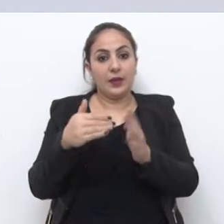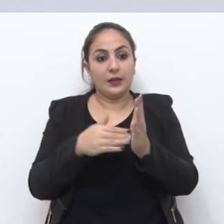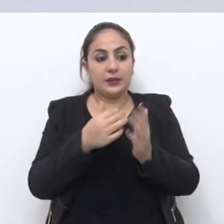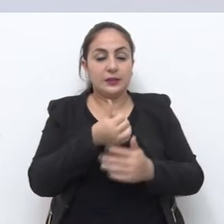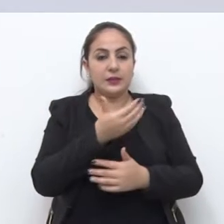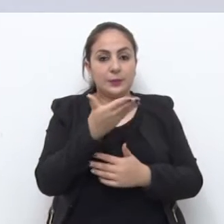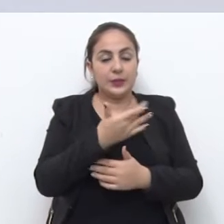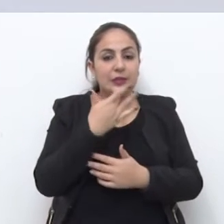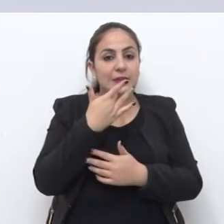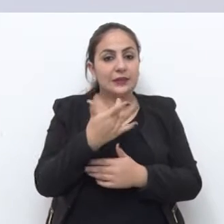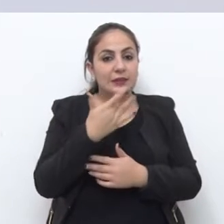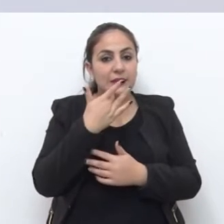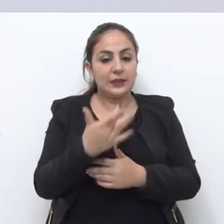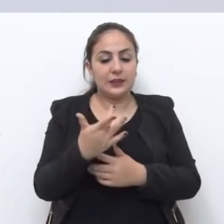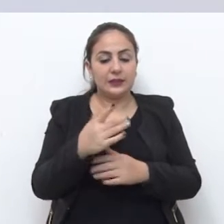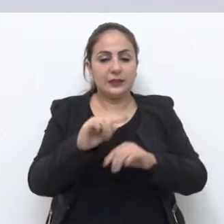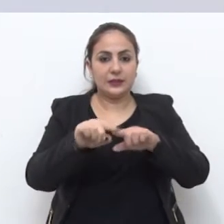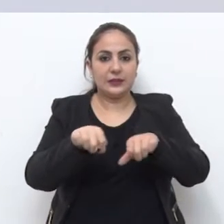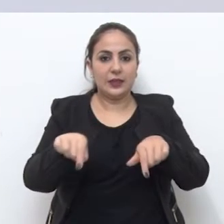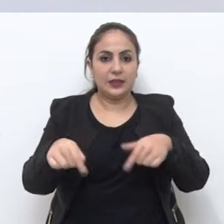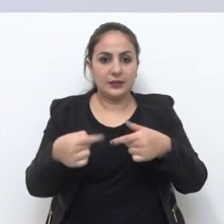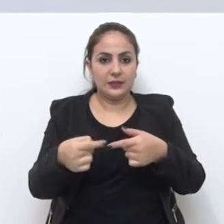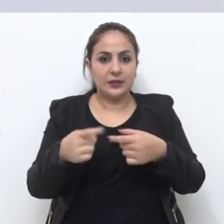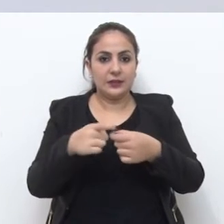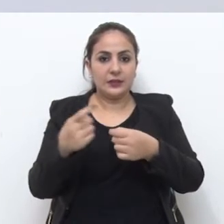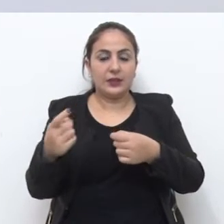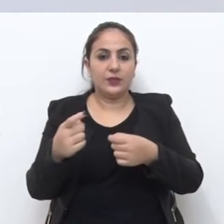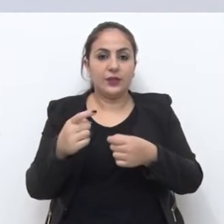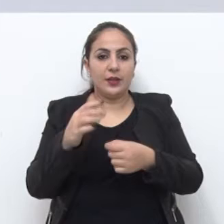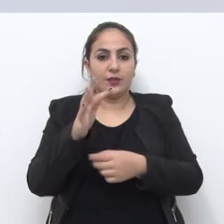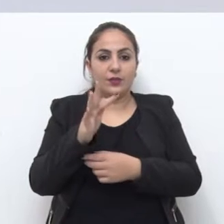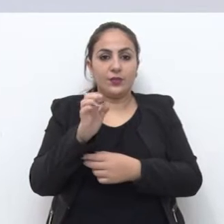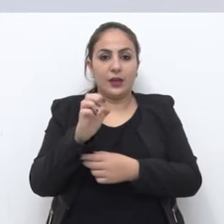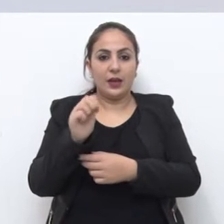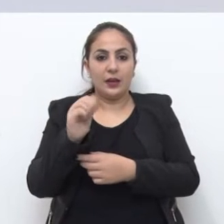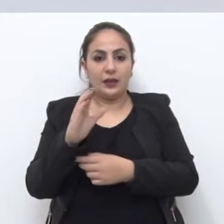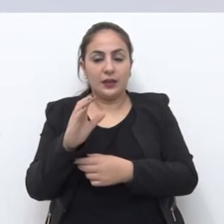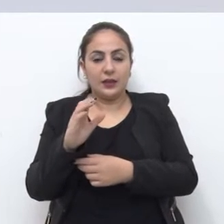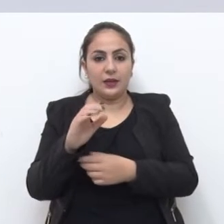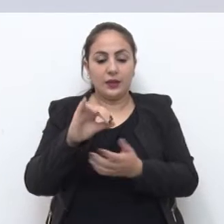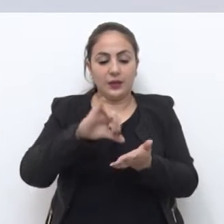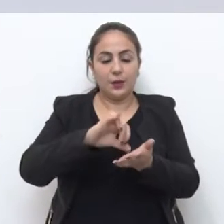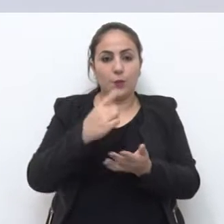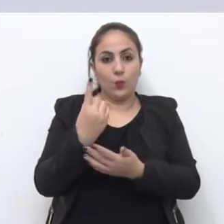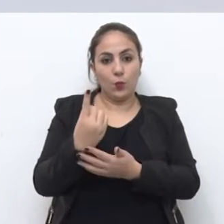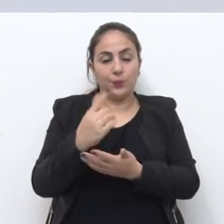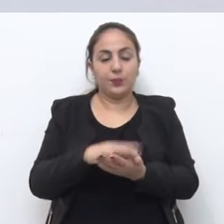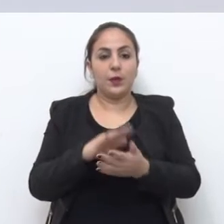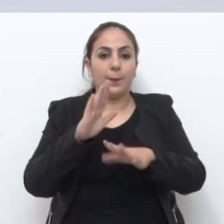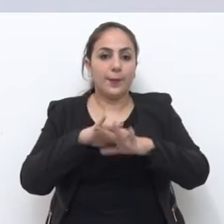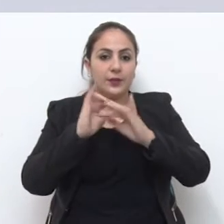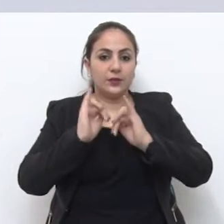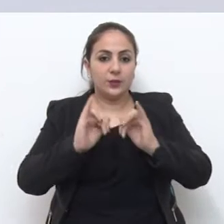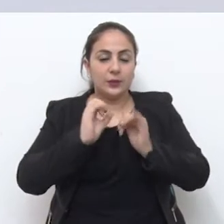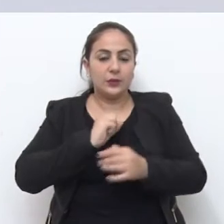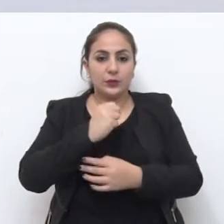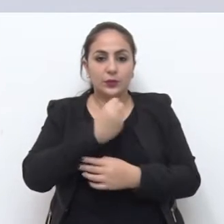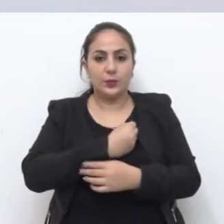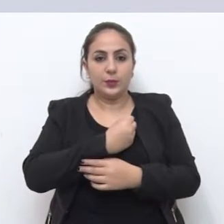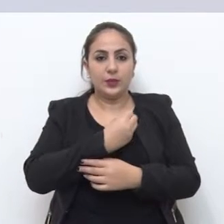e 6h30 da tarde, na sala de extensão da FEAC, no Campus 1. Mais informações pelo